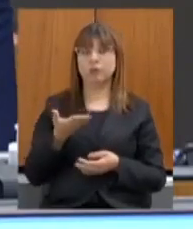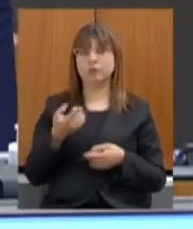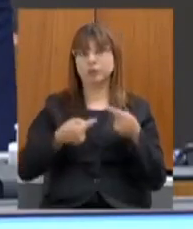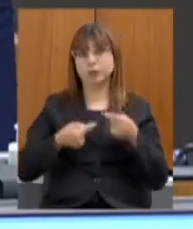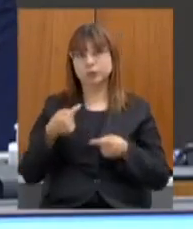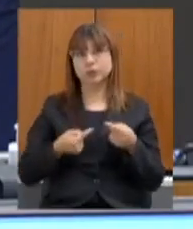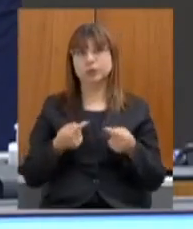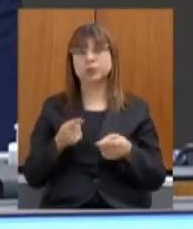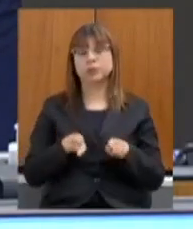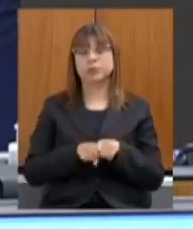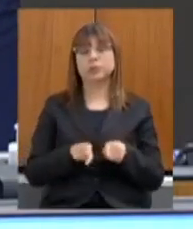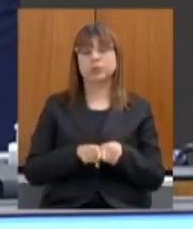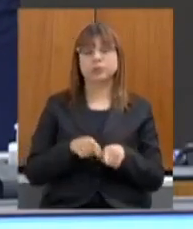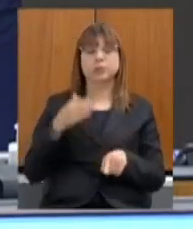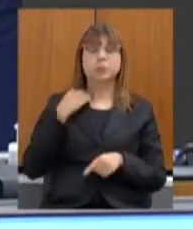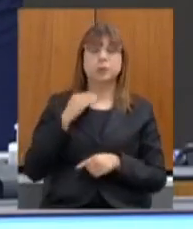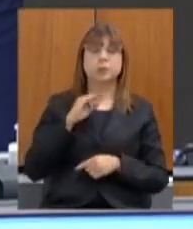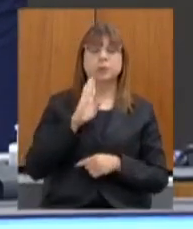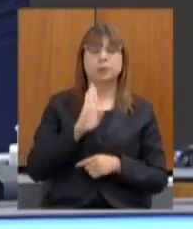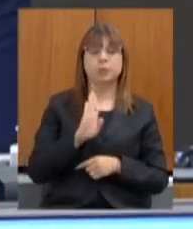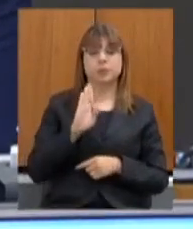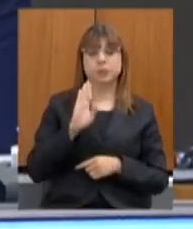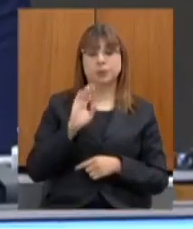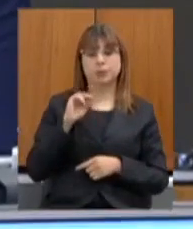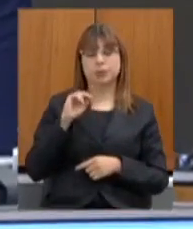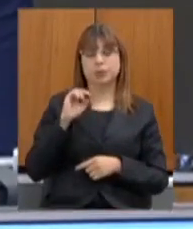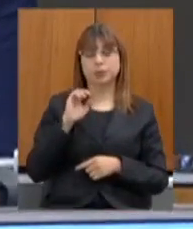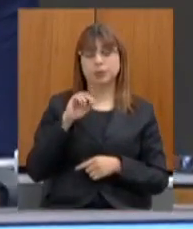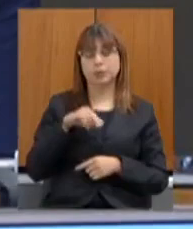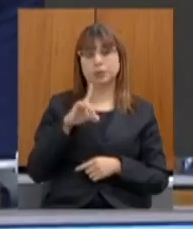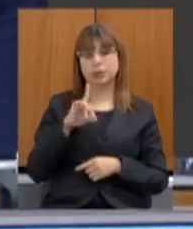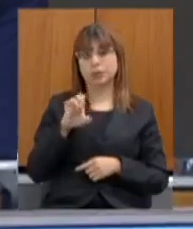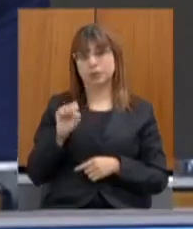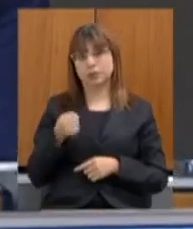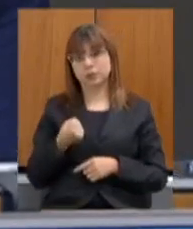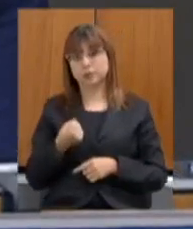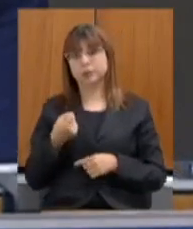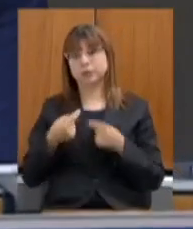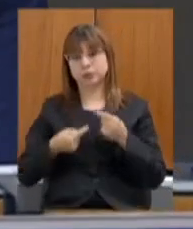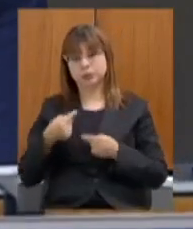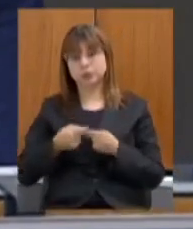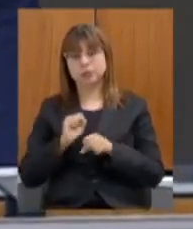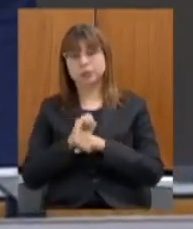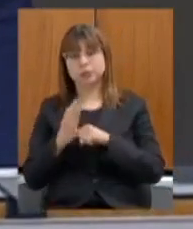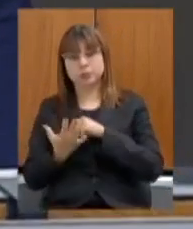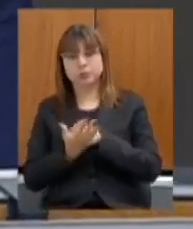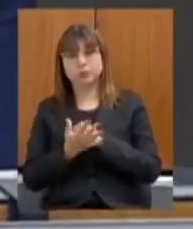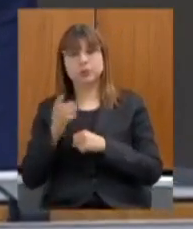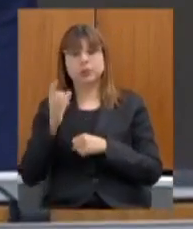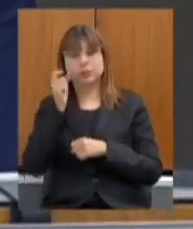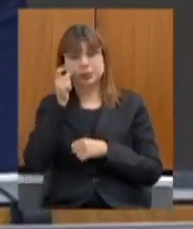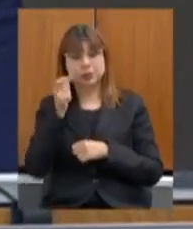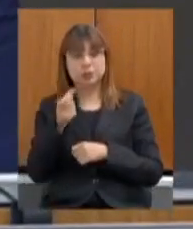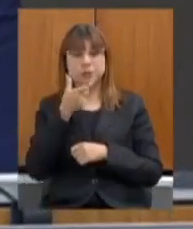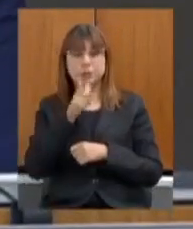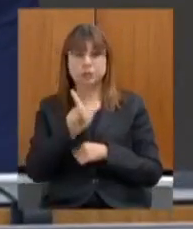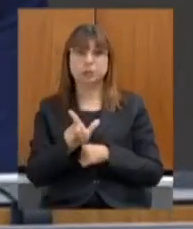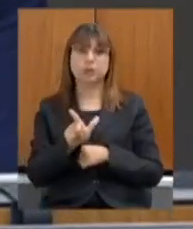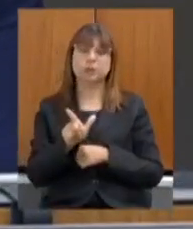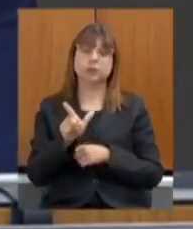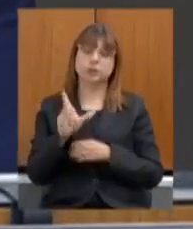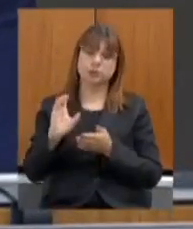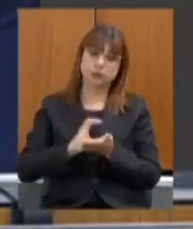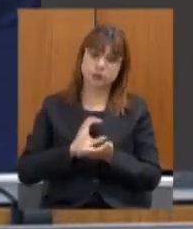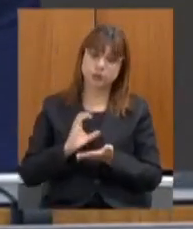O próprio BNDES, acenando com a questão da Codemig, de que ele teria interesse em adquirir parte dos ativos da companhia